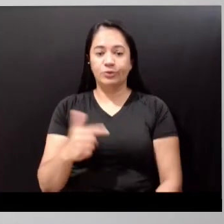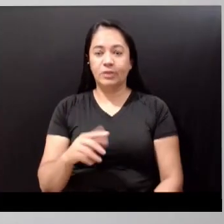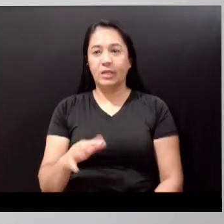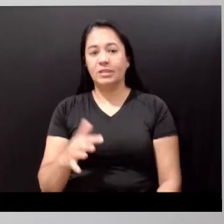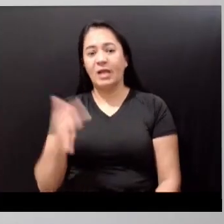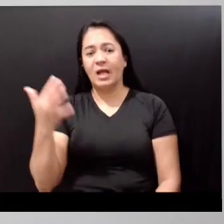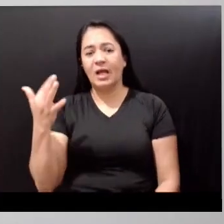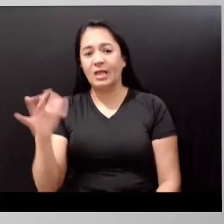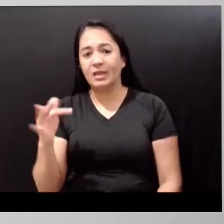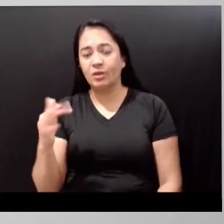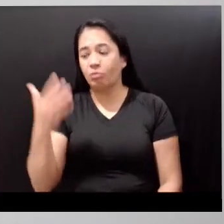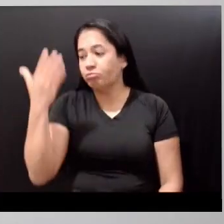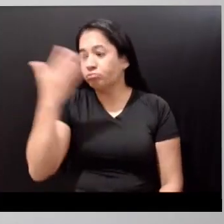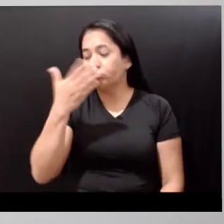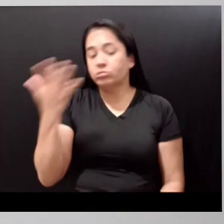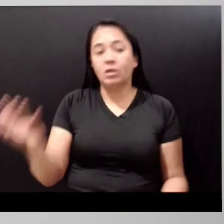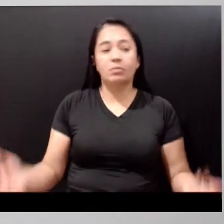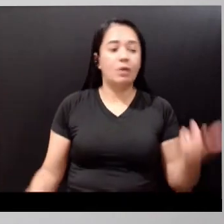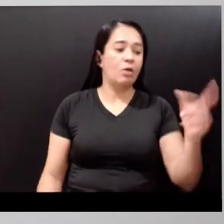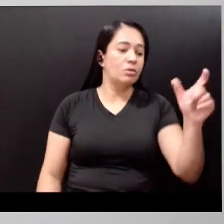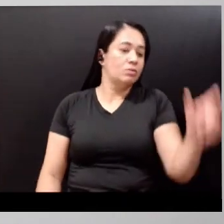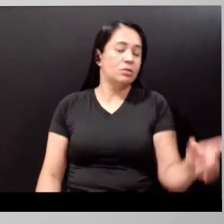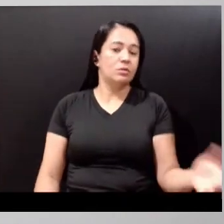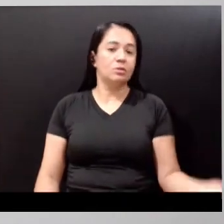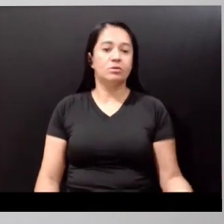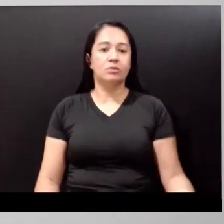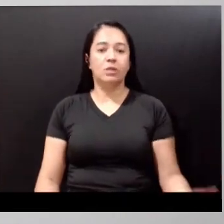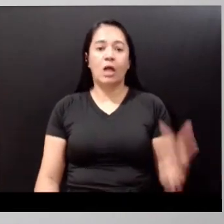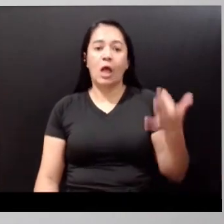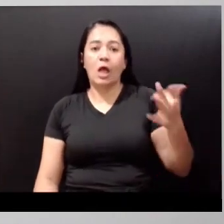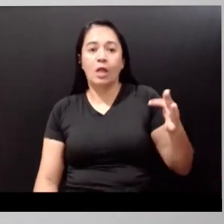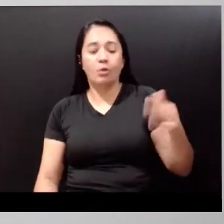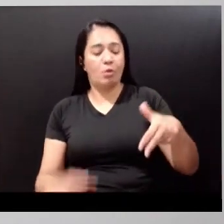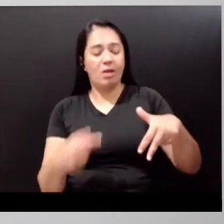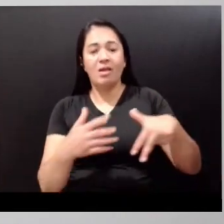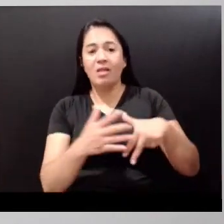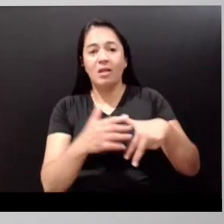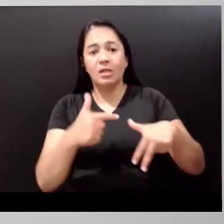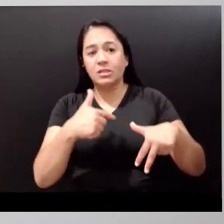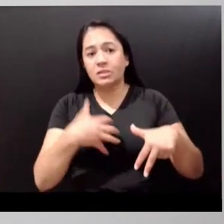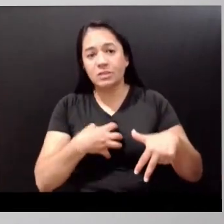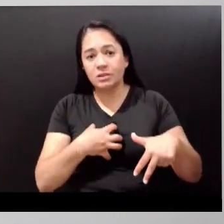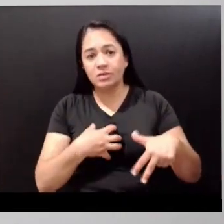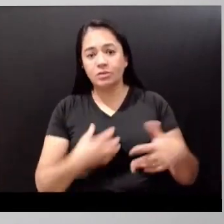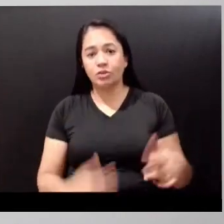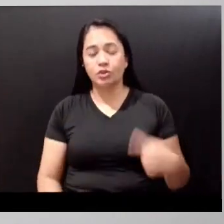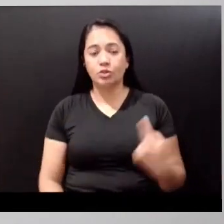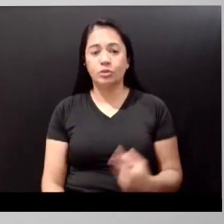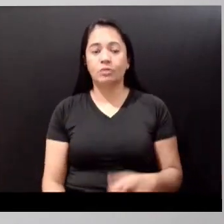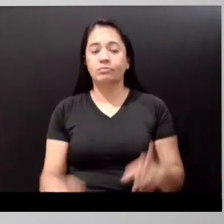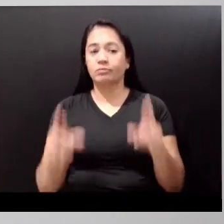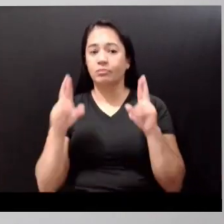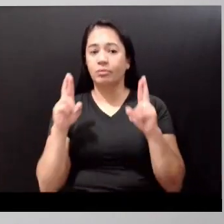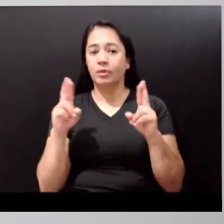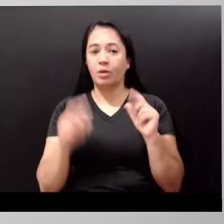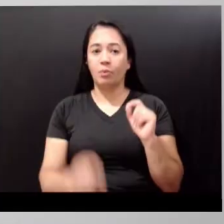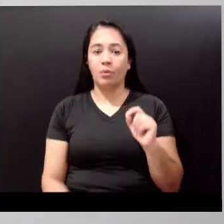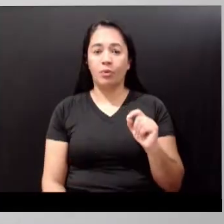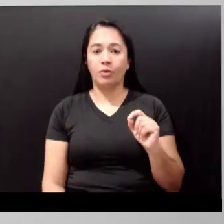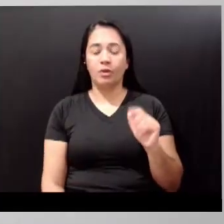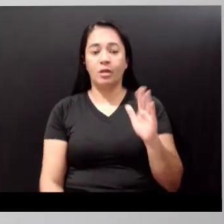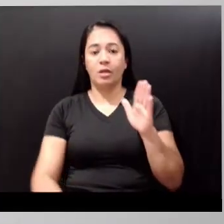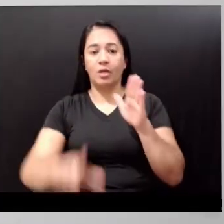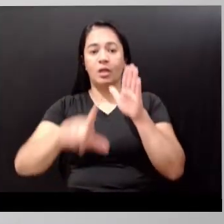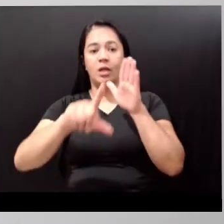ela muitas vezes é invisível para as outras pessoas. A dor é aquele paciente que sente. Então, o que nós esperamos